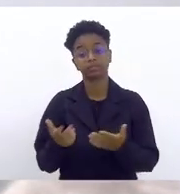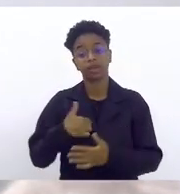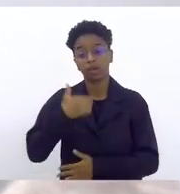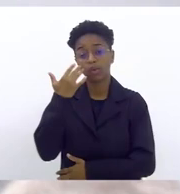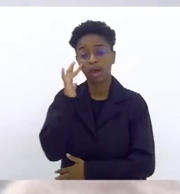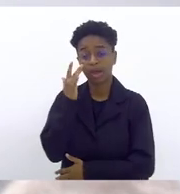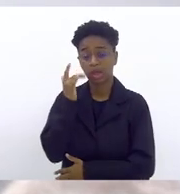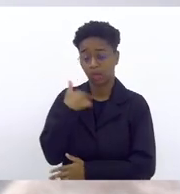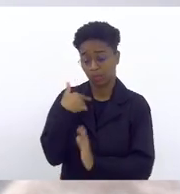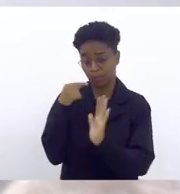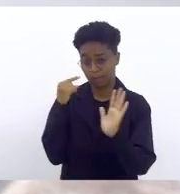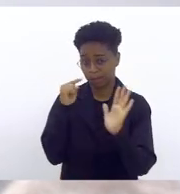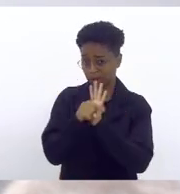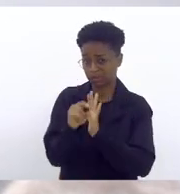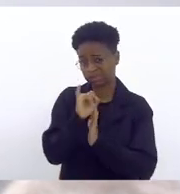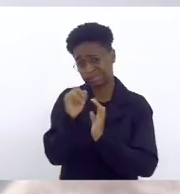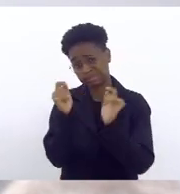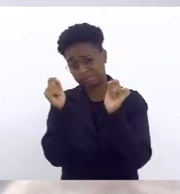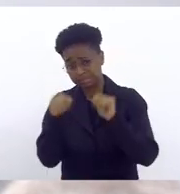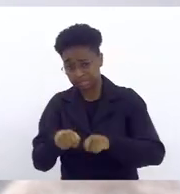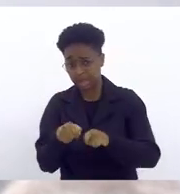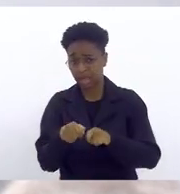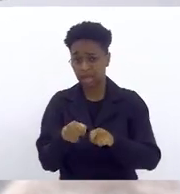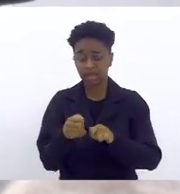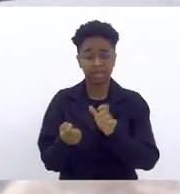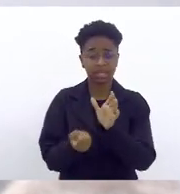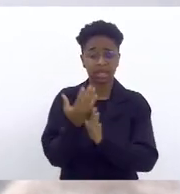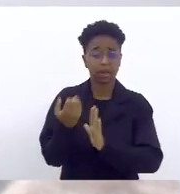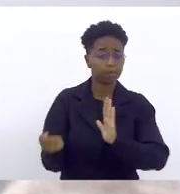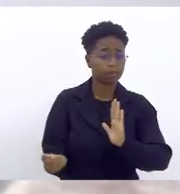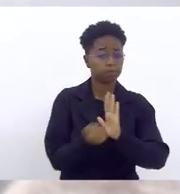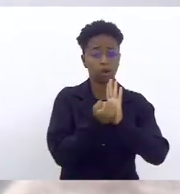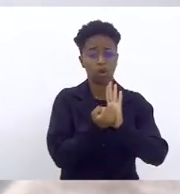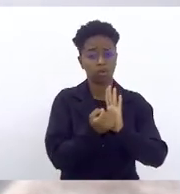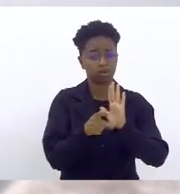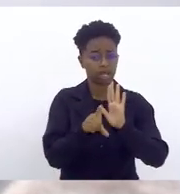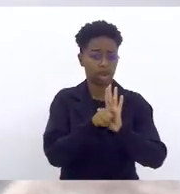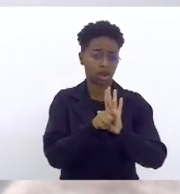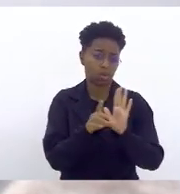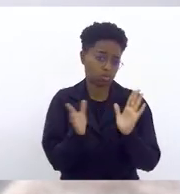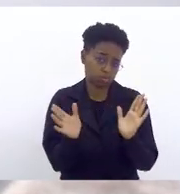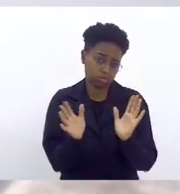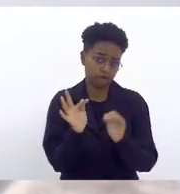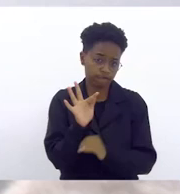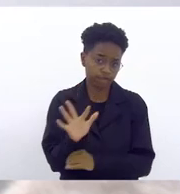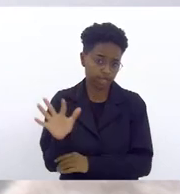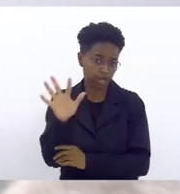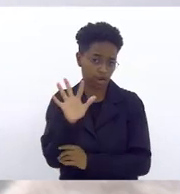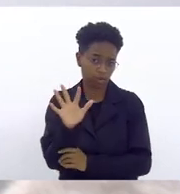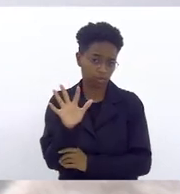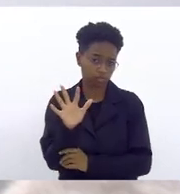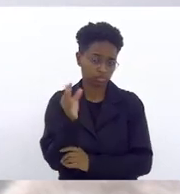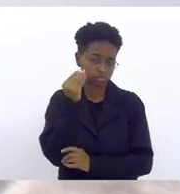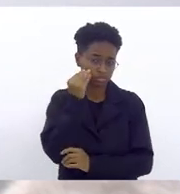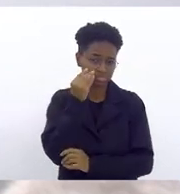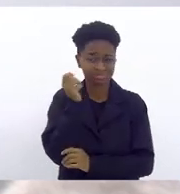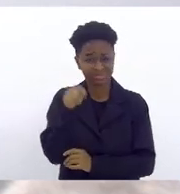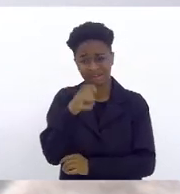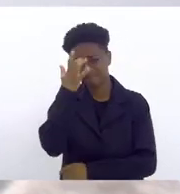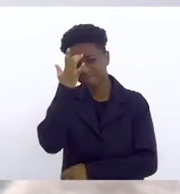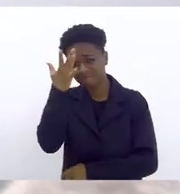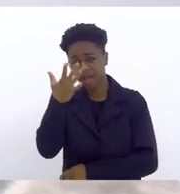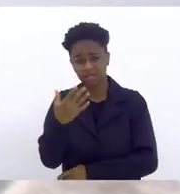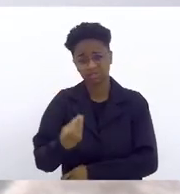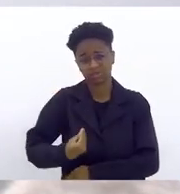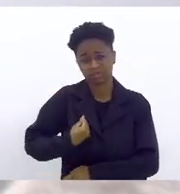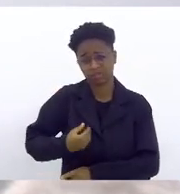me pergunto se seria possível a criação de um Marco legal que facilitasse a vida dos Estados